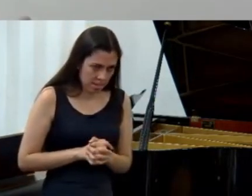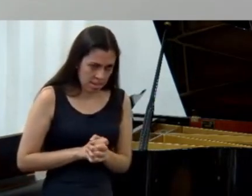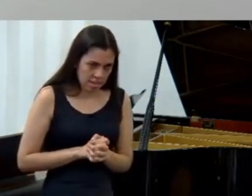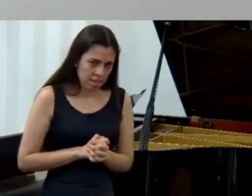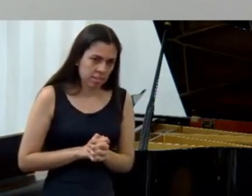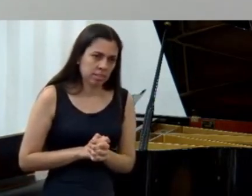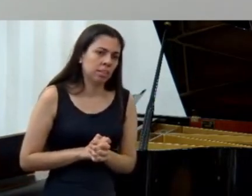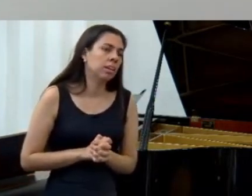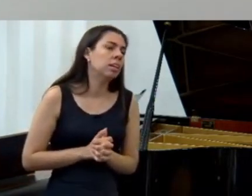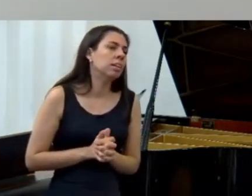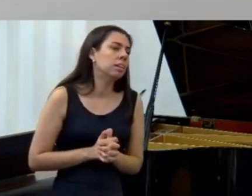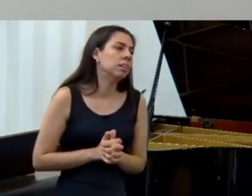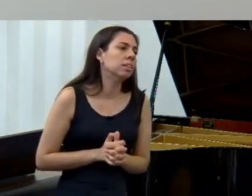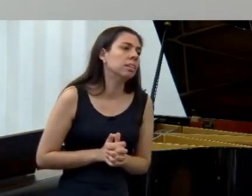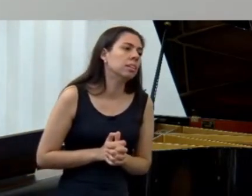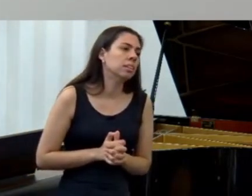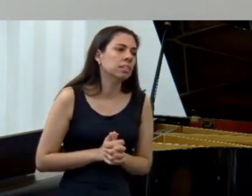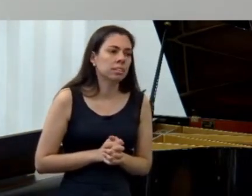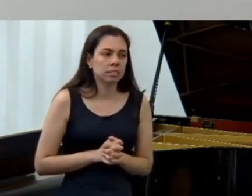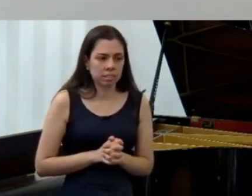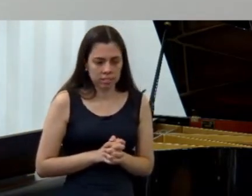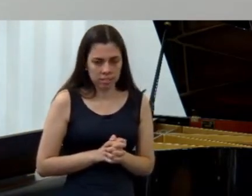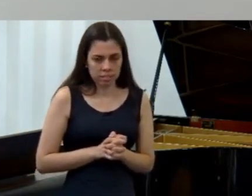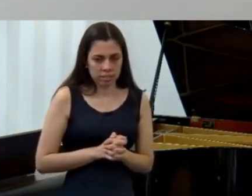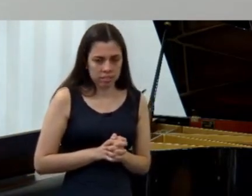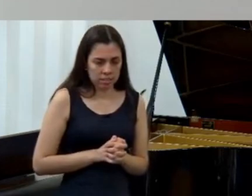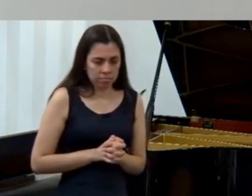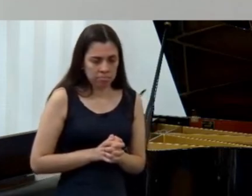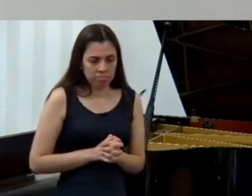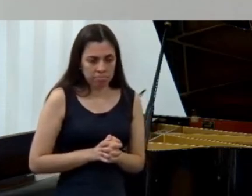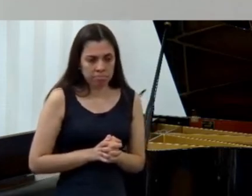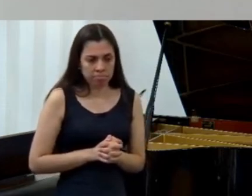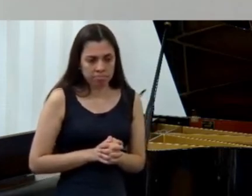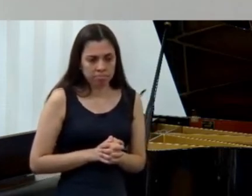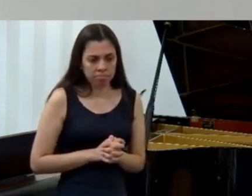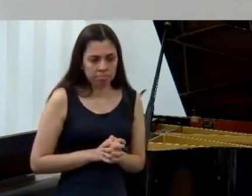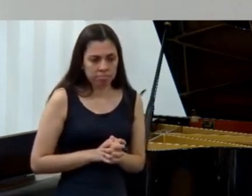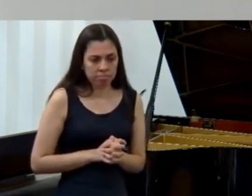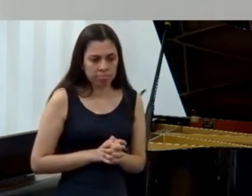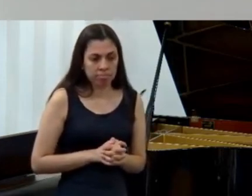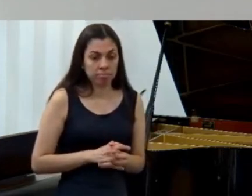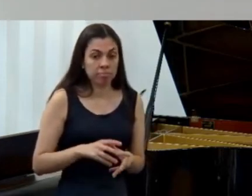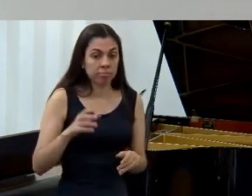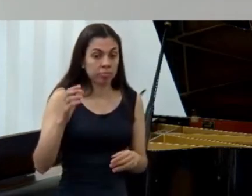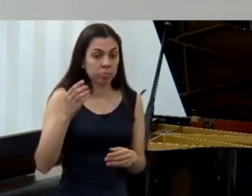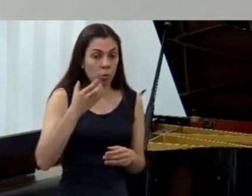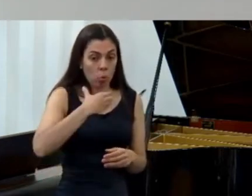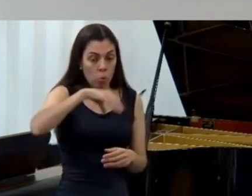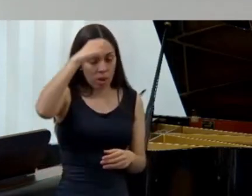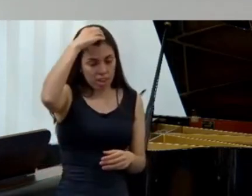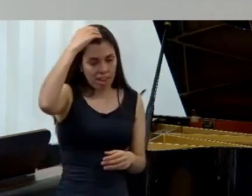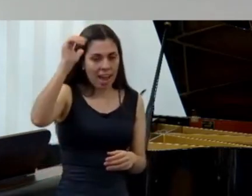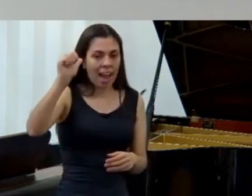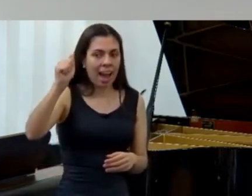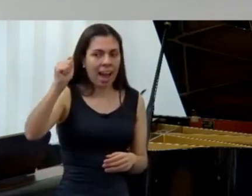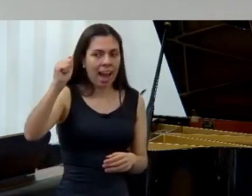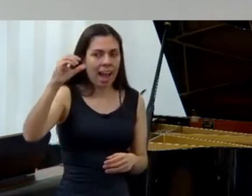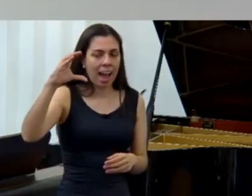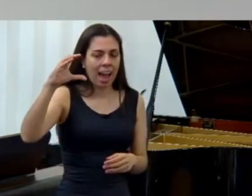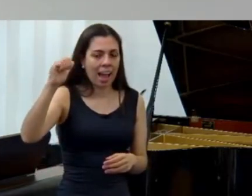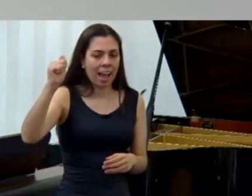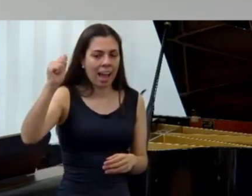Ele também é reconhecido como profeta do Senhor, Acabe, o rei, faz saber